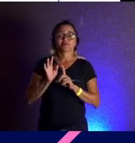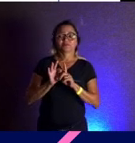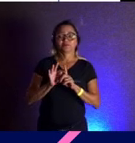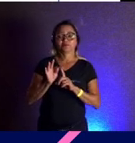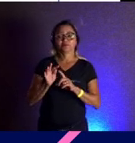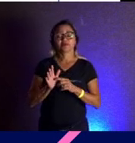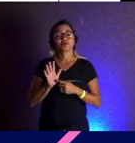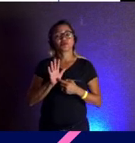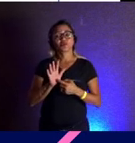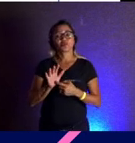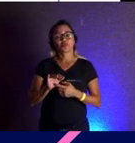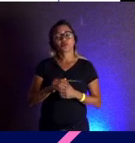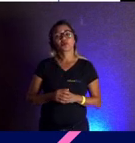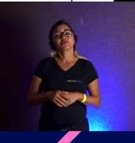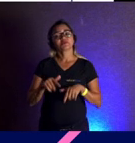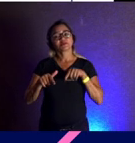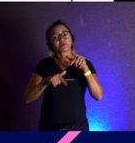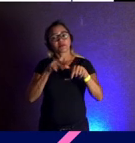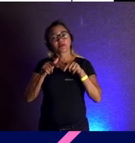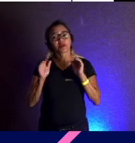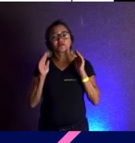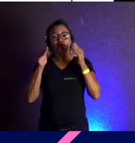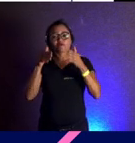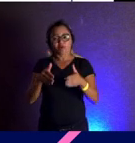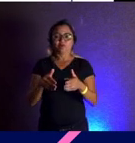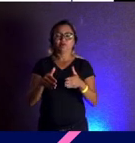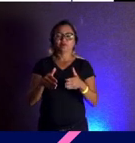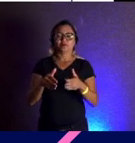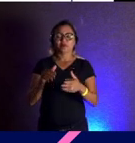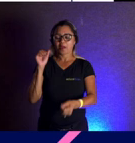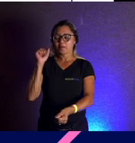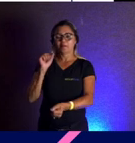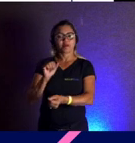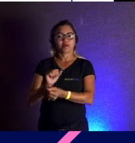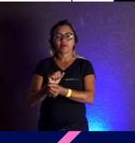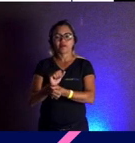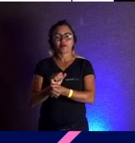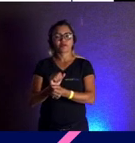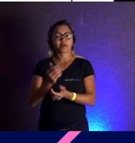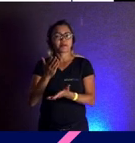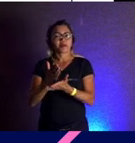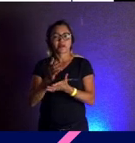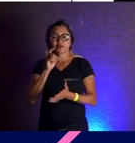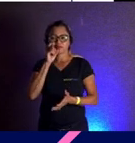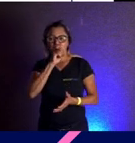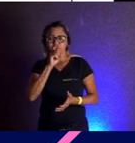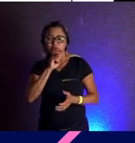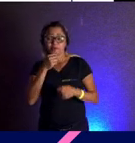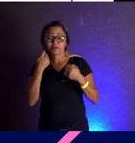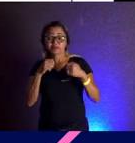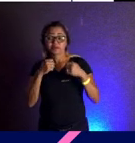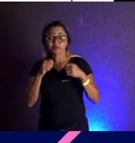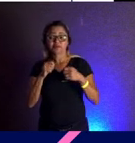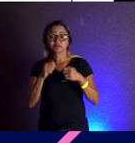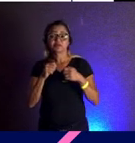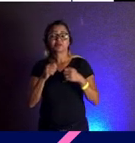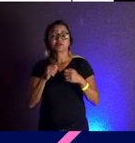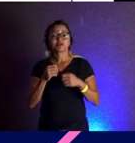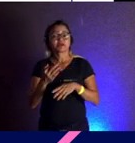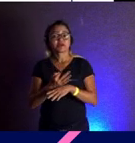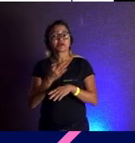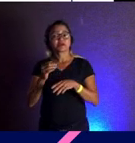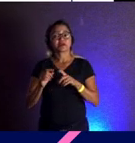não nos exime de trabalhar com mitigação. Nós temos que mitigar, nós temos que parar de emitir, né? Mas, enfim, essa questão de